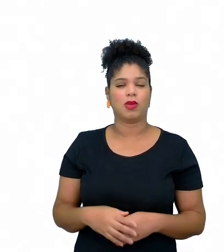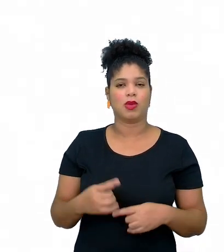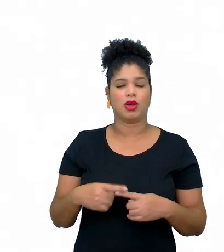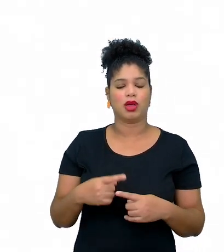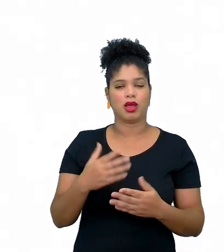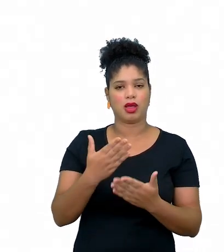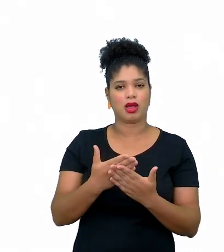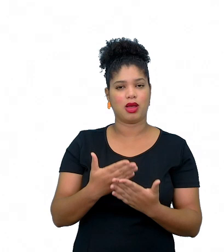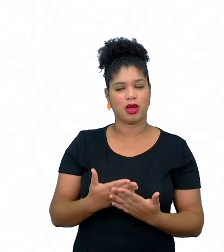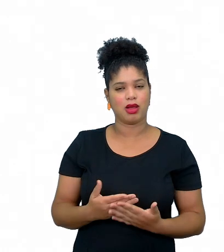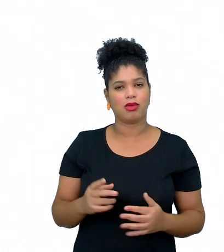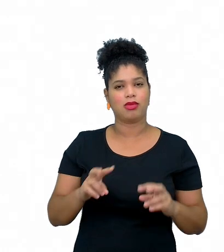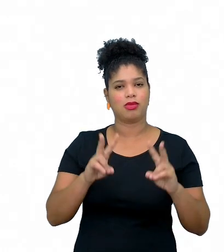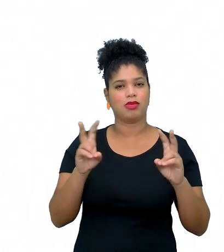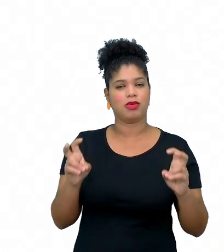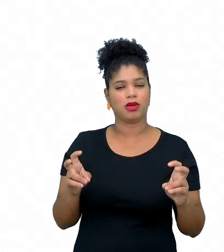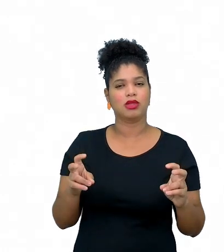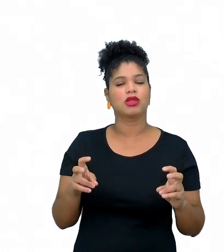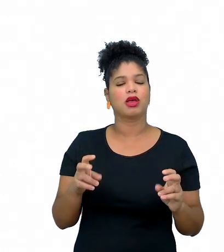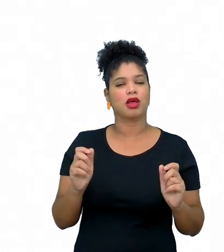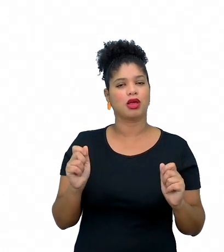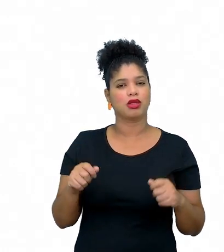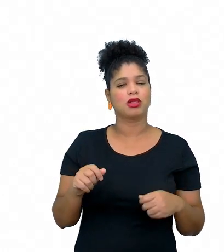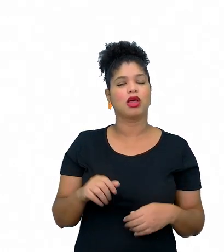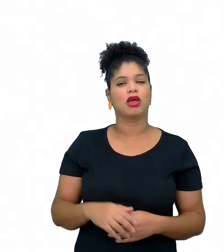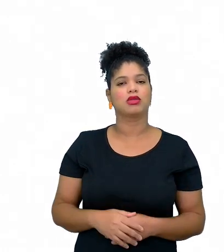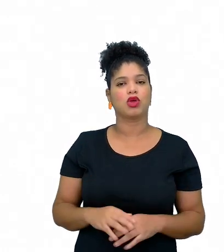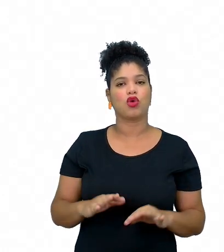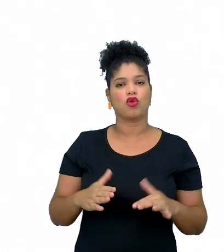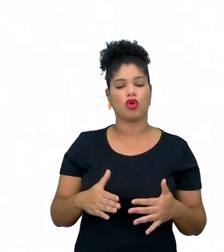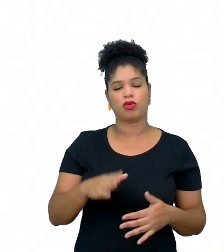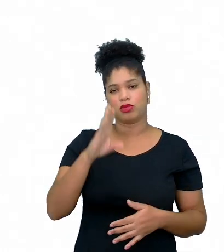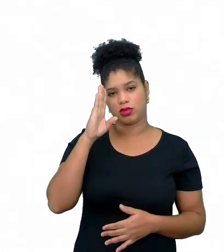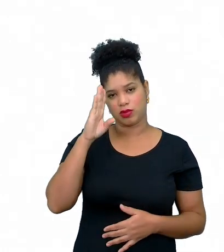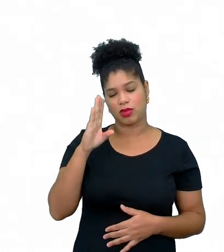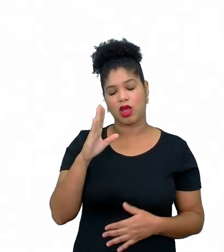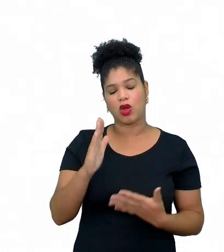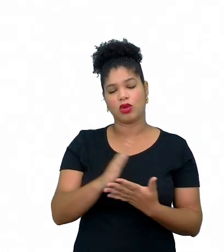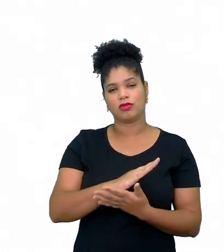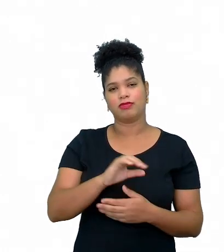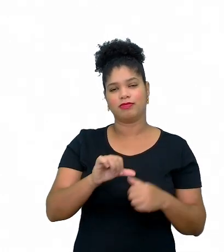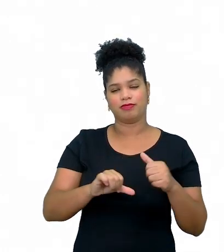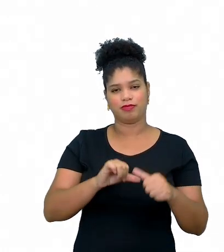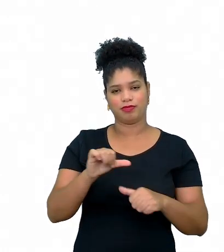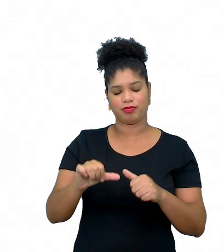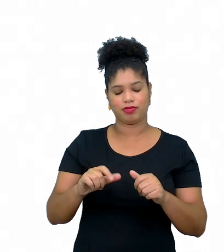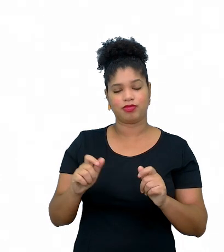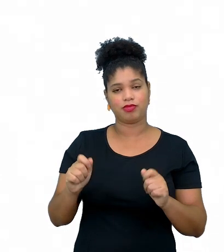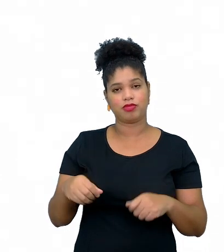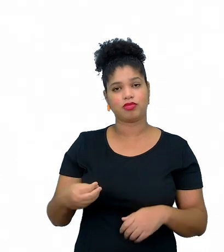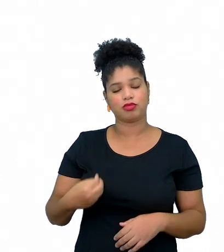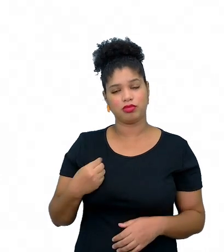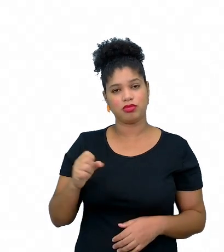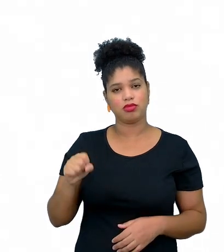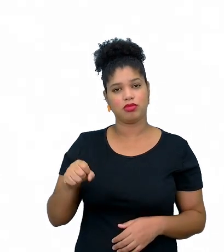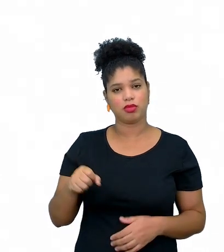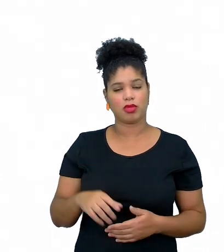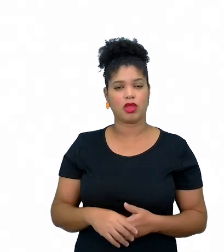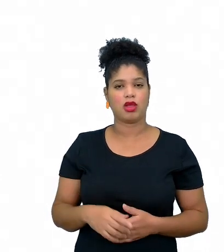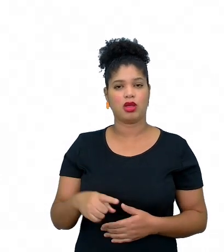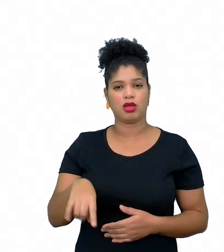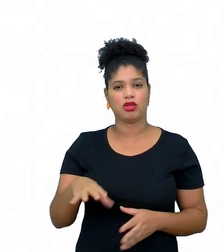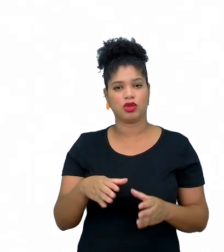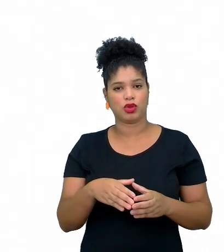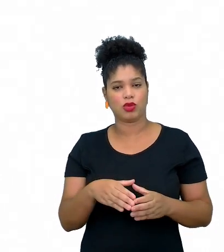aula, com o tema, com o público-alvo. Essas modificações fazem com que ele